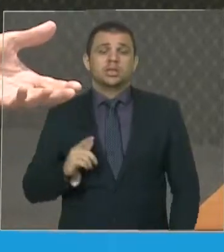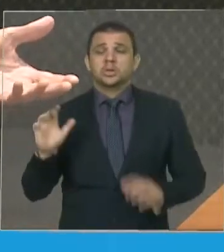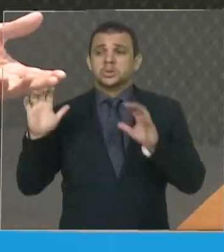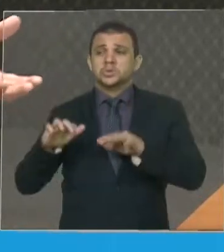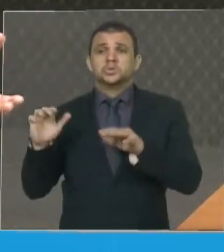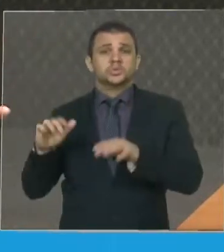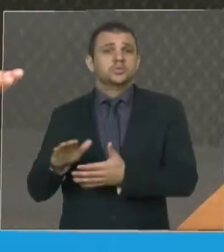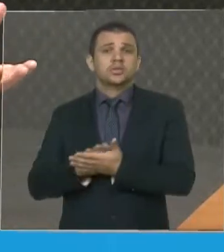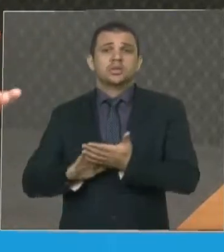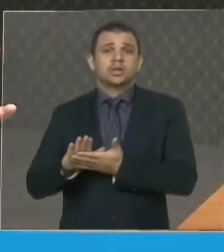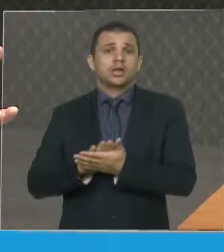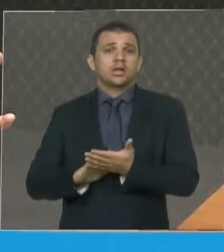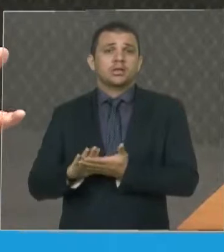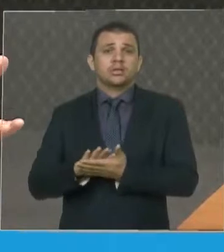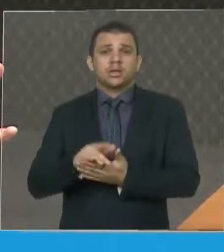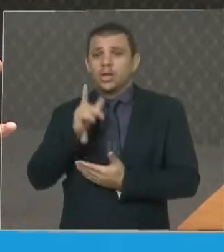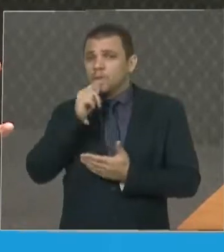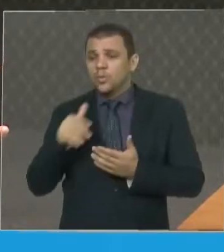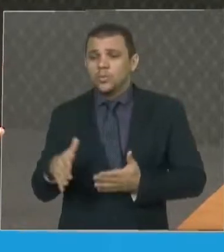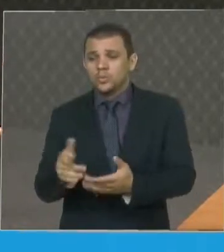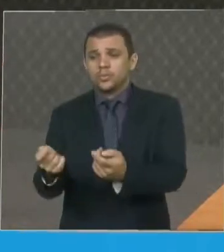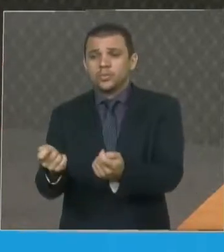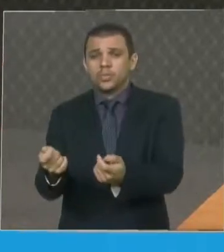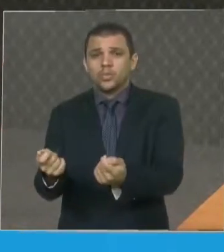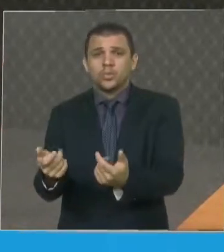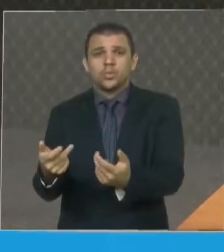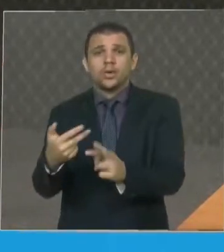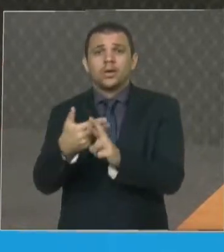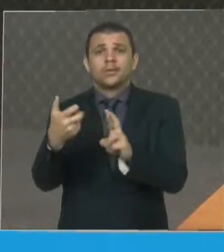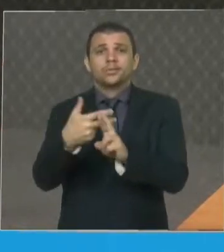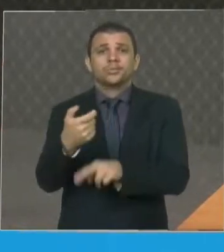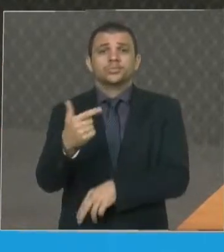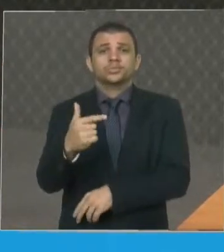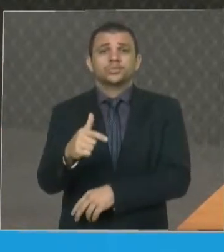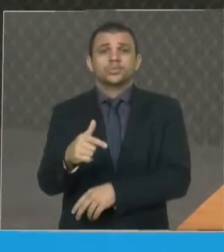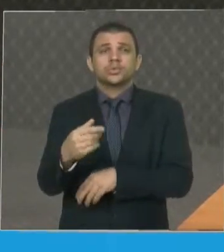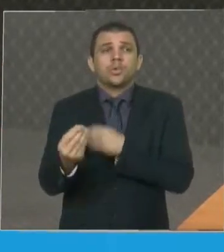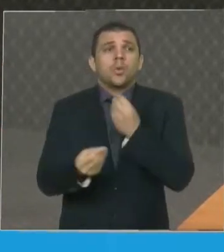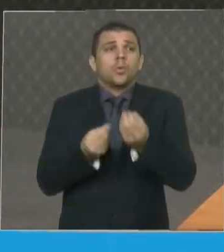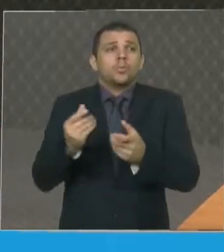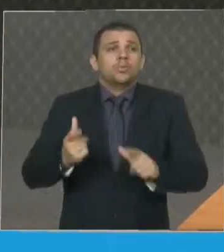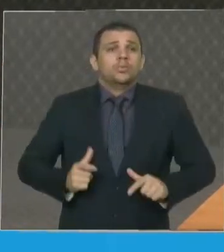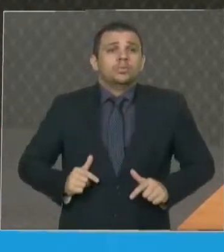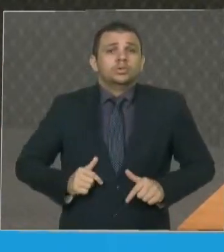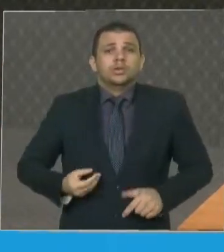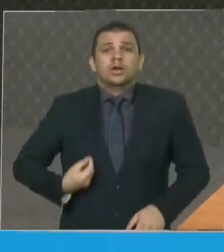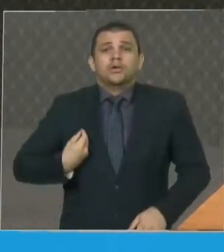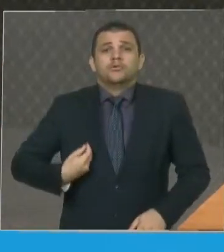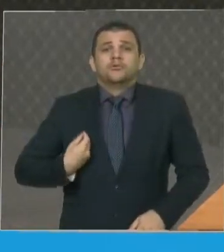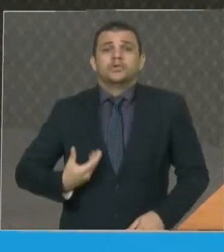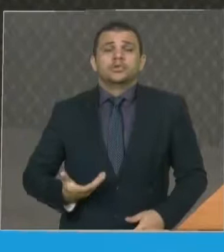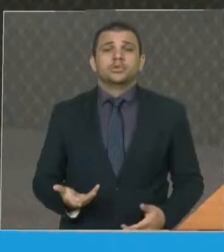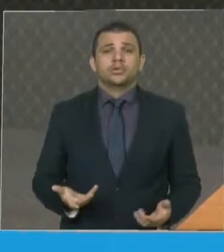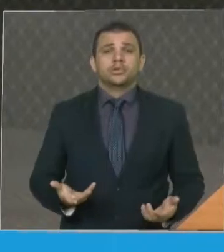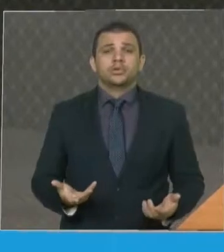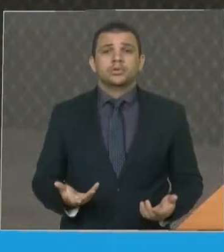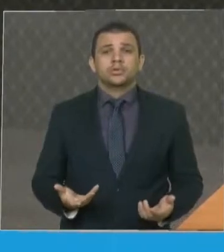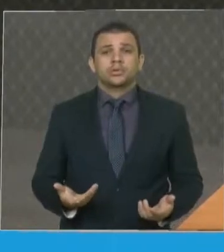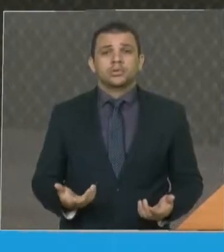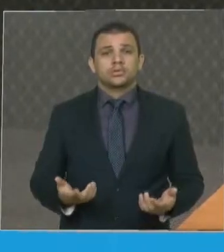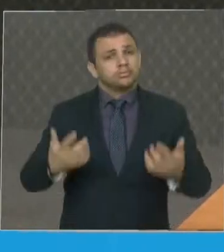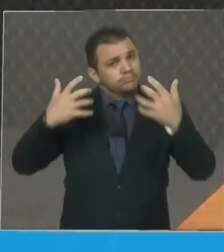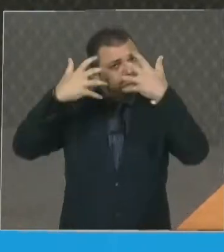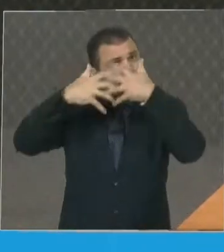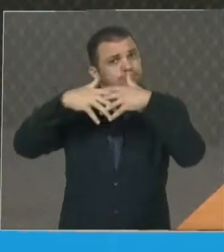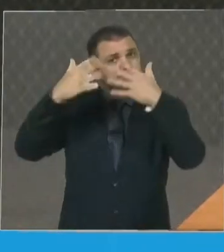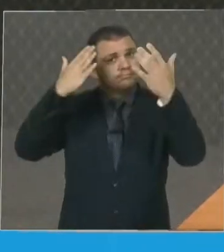como Israel pode fazer isso? Para pensar. Porque Deus... Sabe que é a diferença